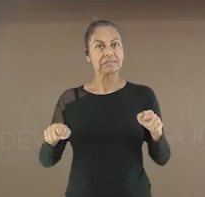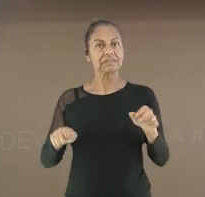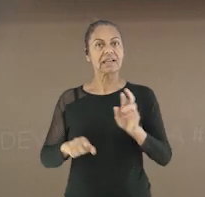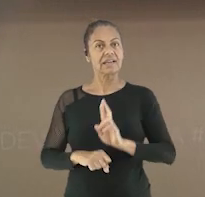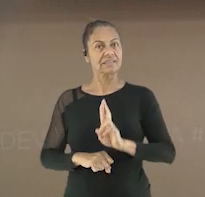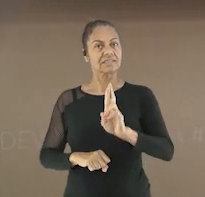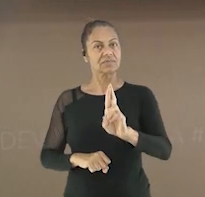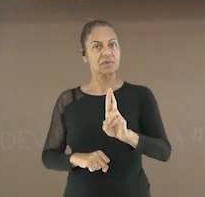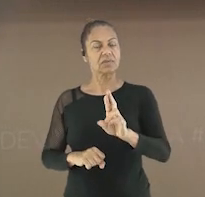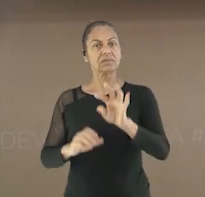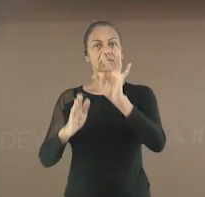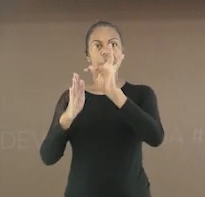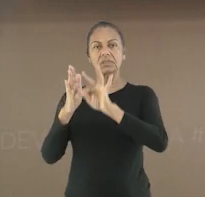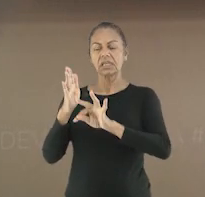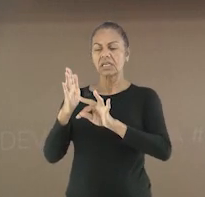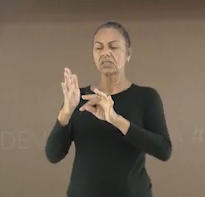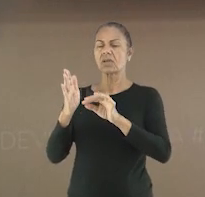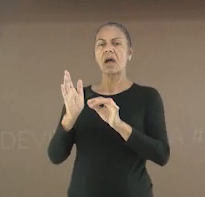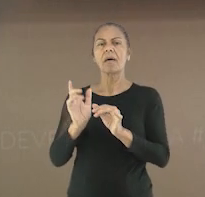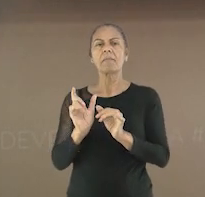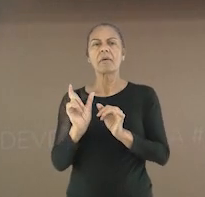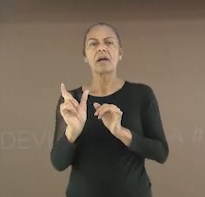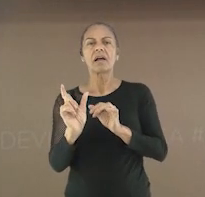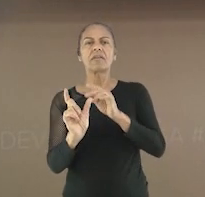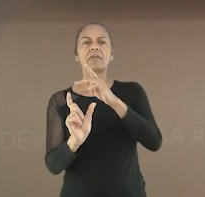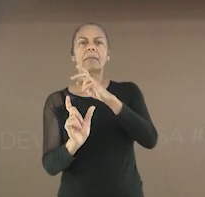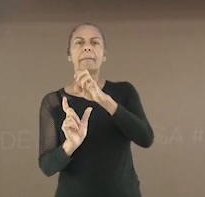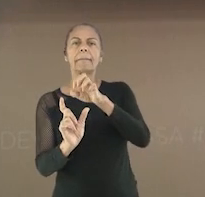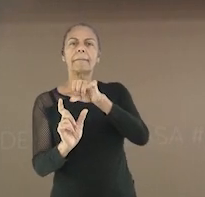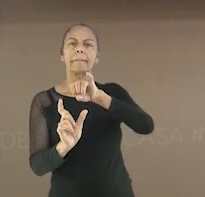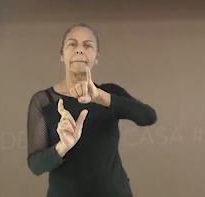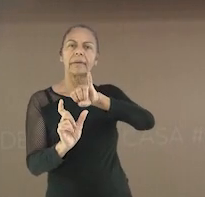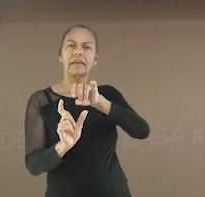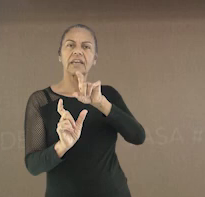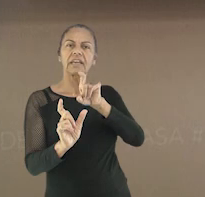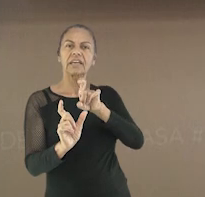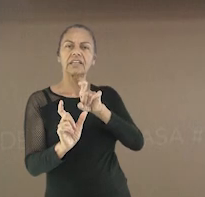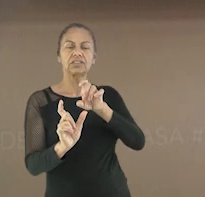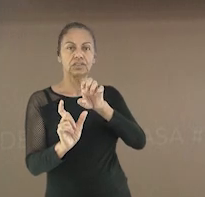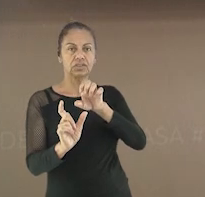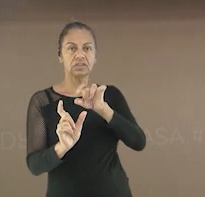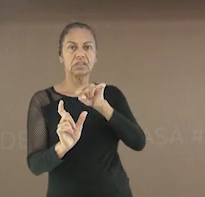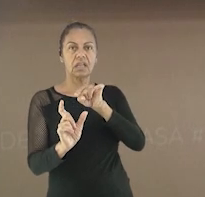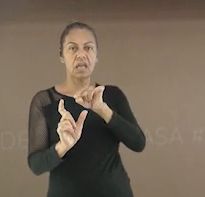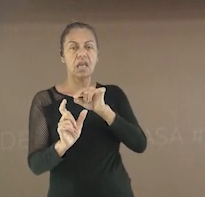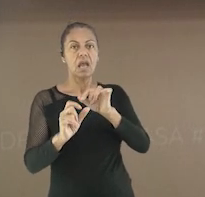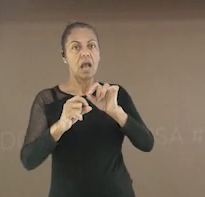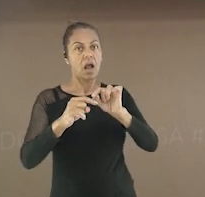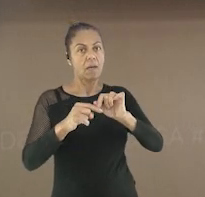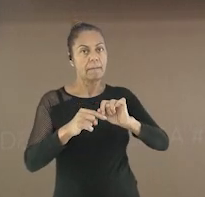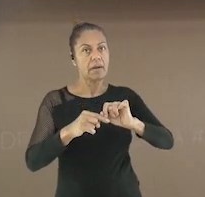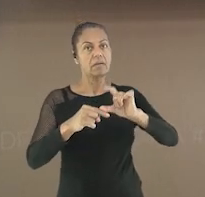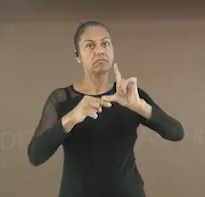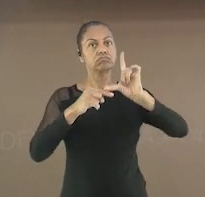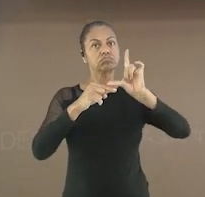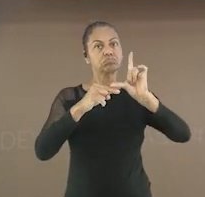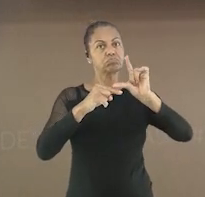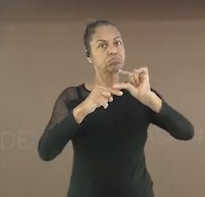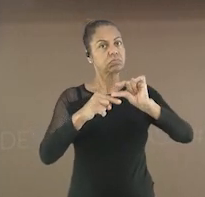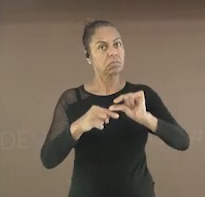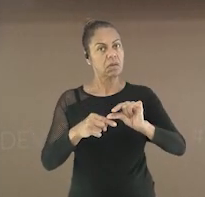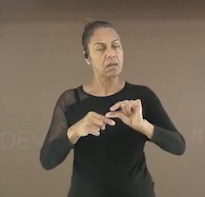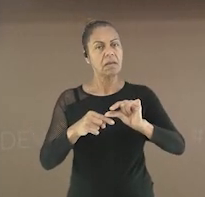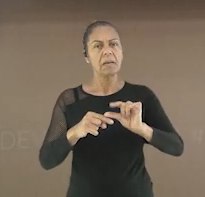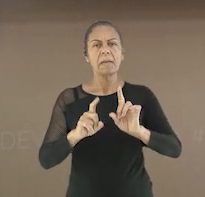você já pode responder. No texto, a palavra peixe aparece no aumentativo e no diminutivo. Qual é